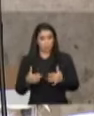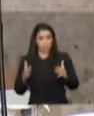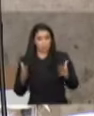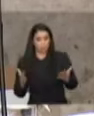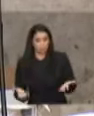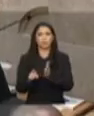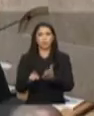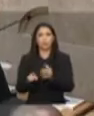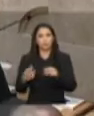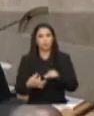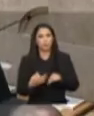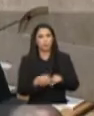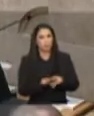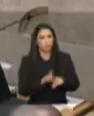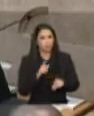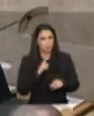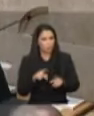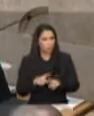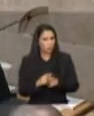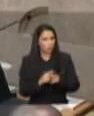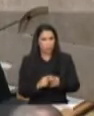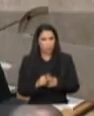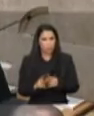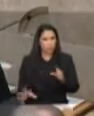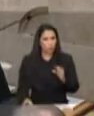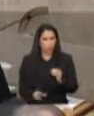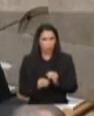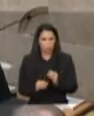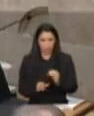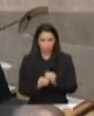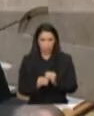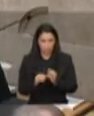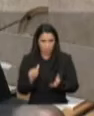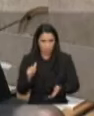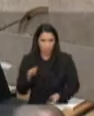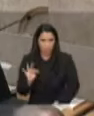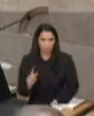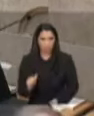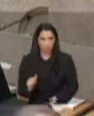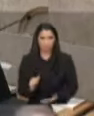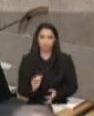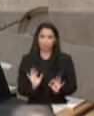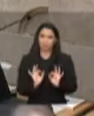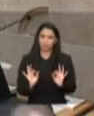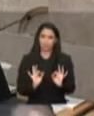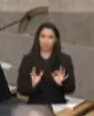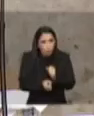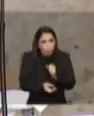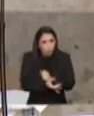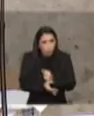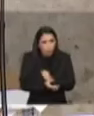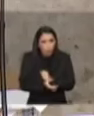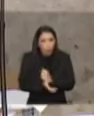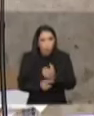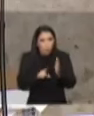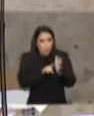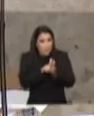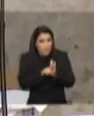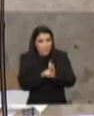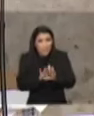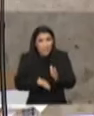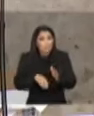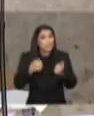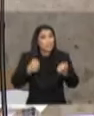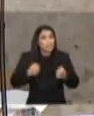fazendo histórico e Relembrando a serprimido orçamento ocorrida em 1993 interessa